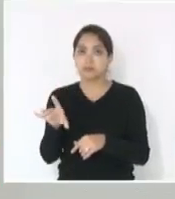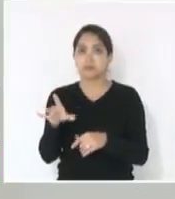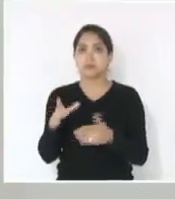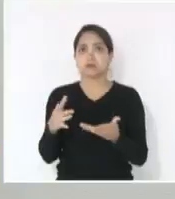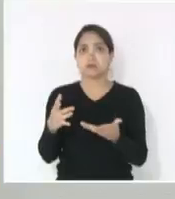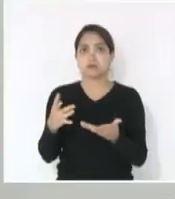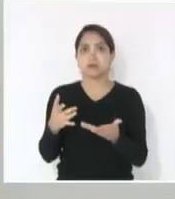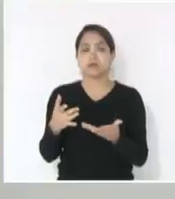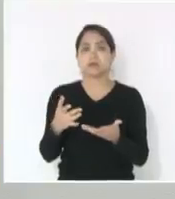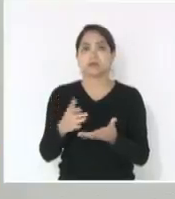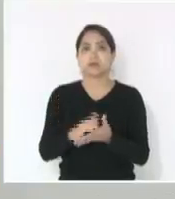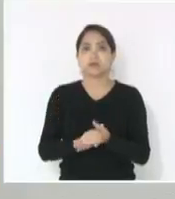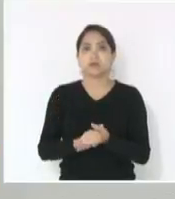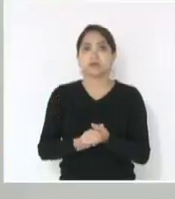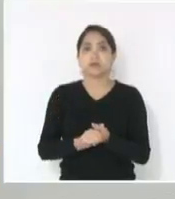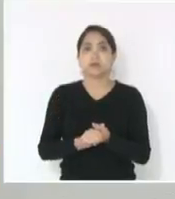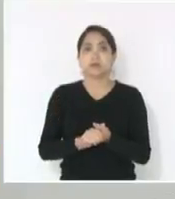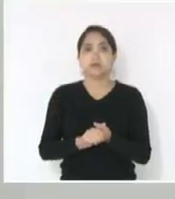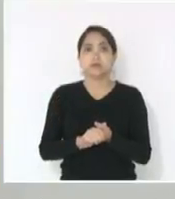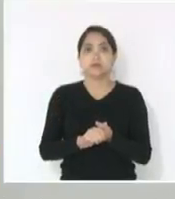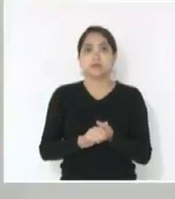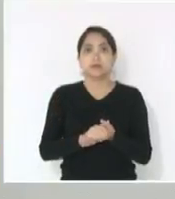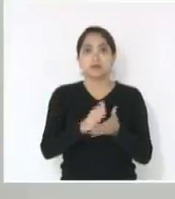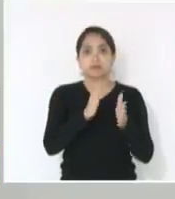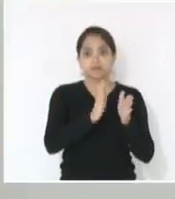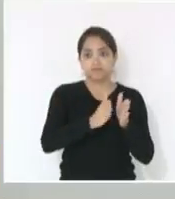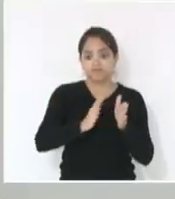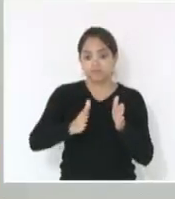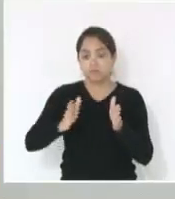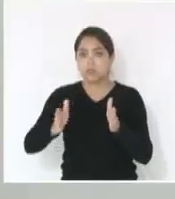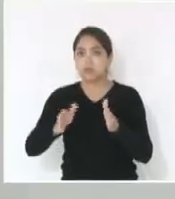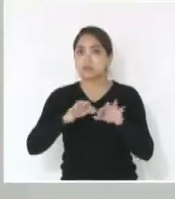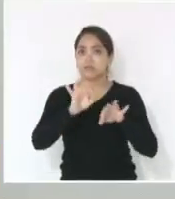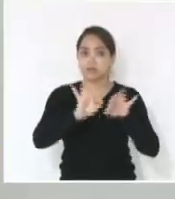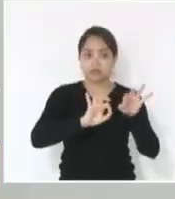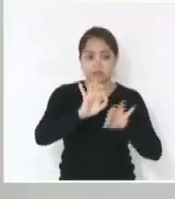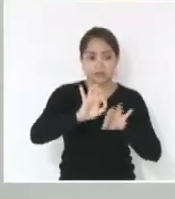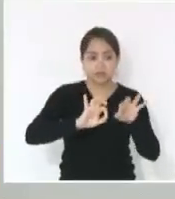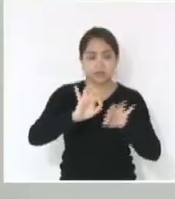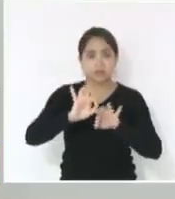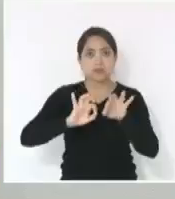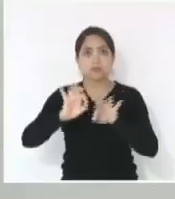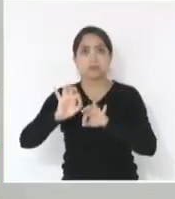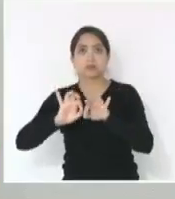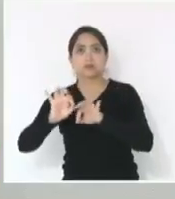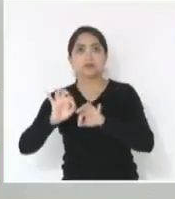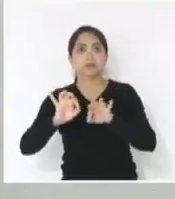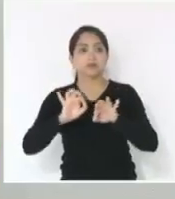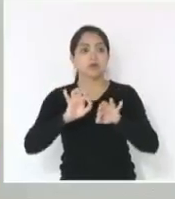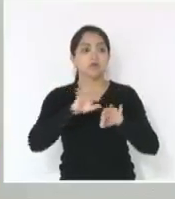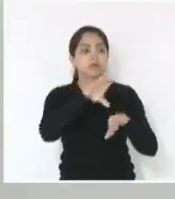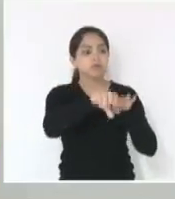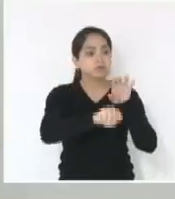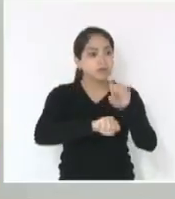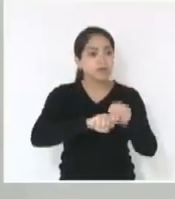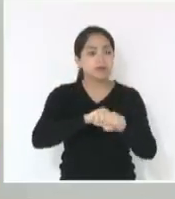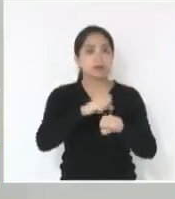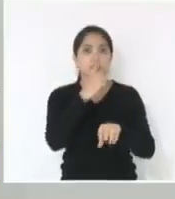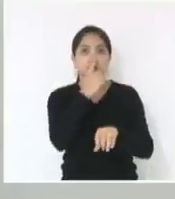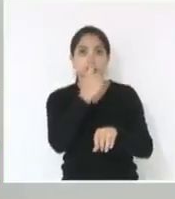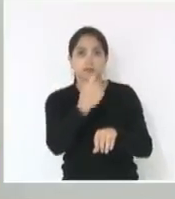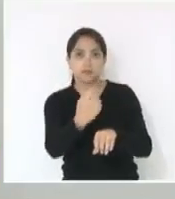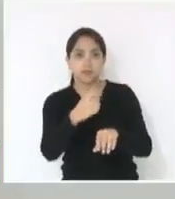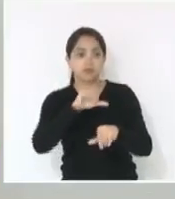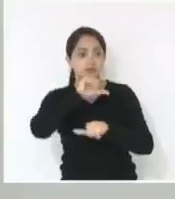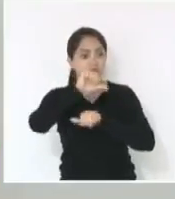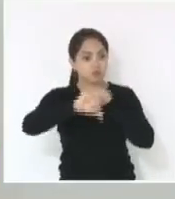também a classificação e o destino correto desses resíduos, o qual